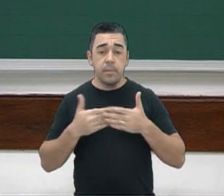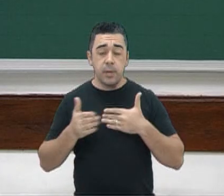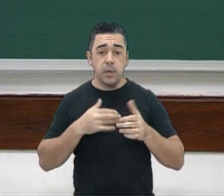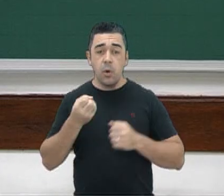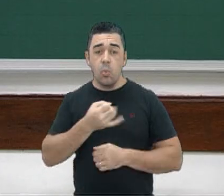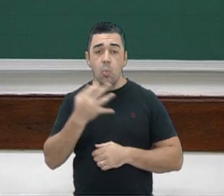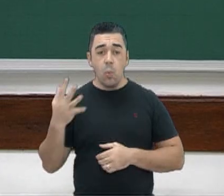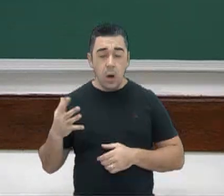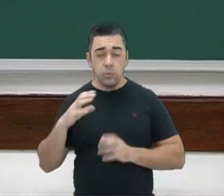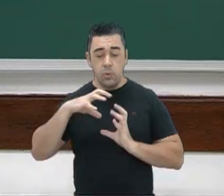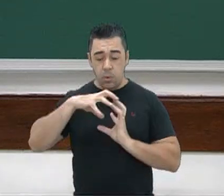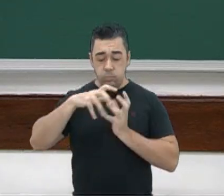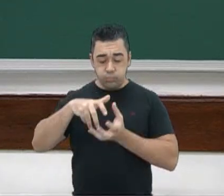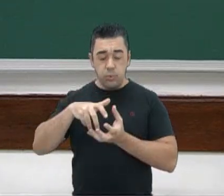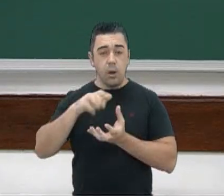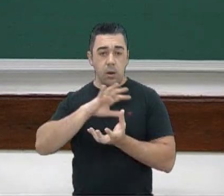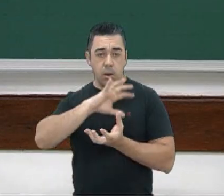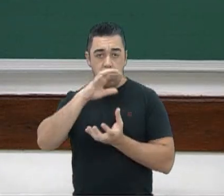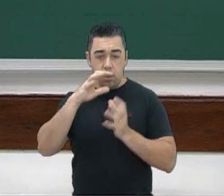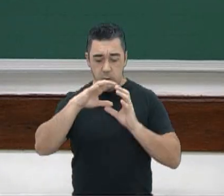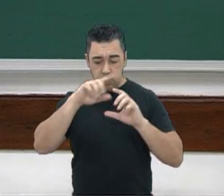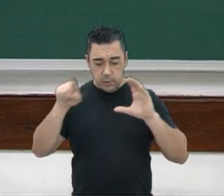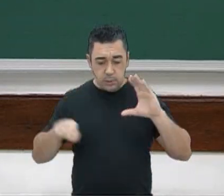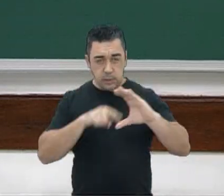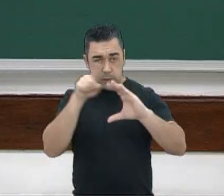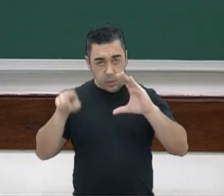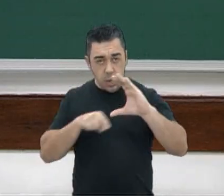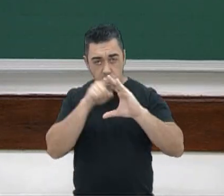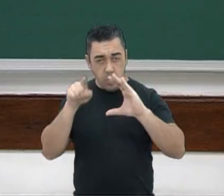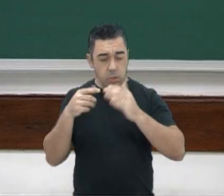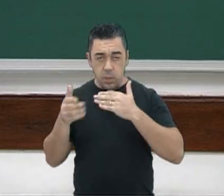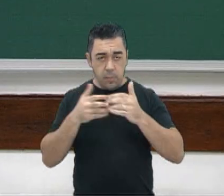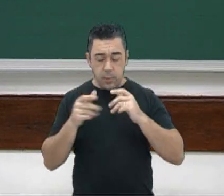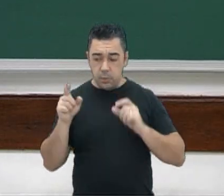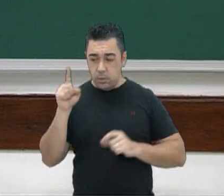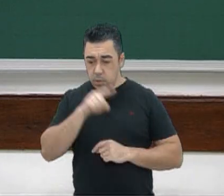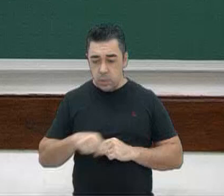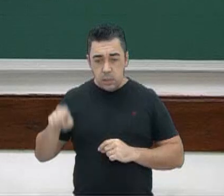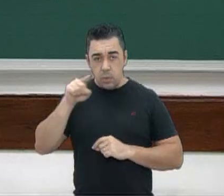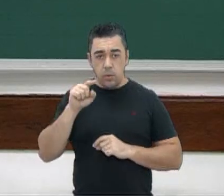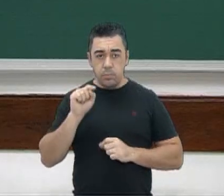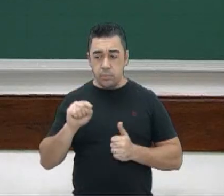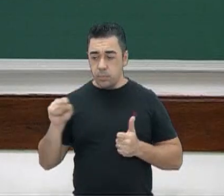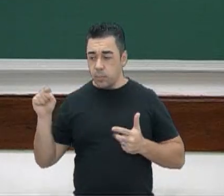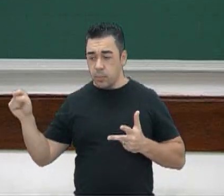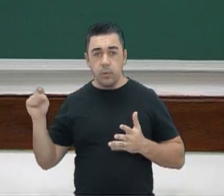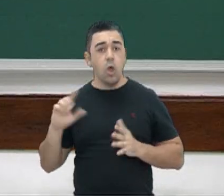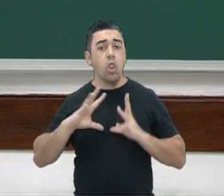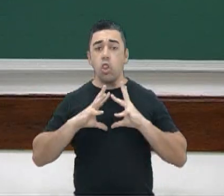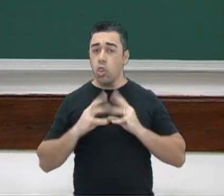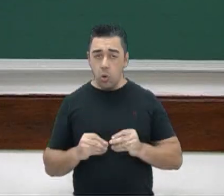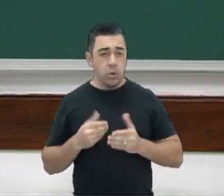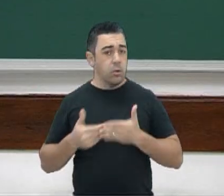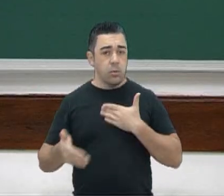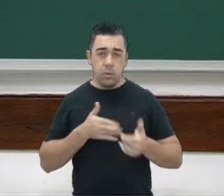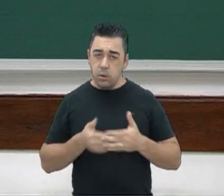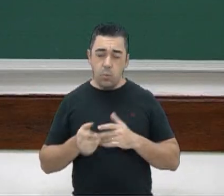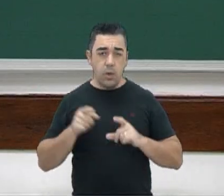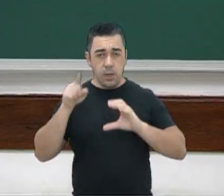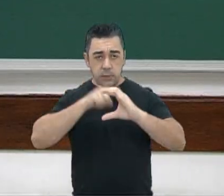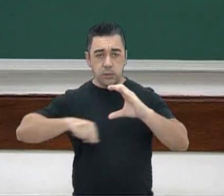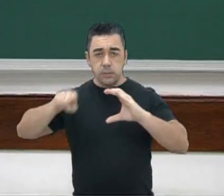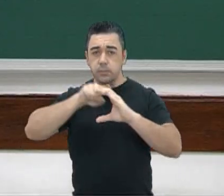da circunferência, do tamanho do diâmetro da circunferência ou do tamanho do raio da circunferência, toda e qualquer